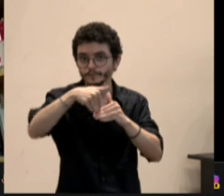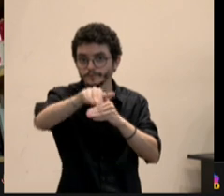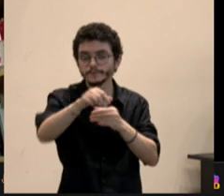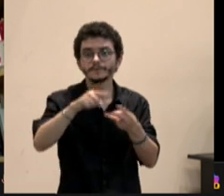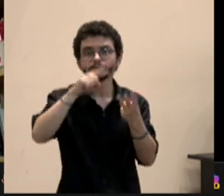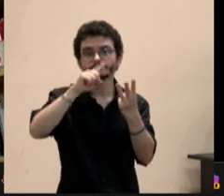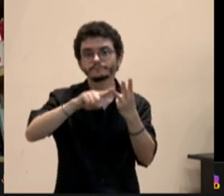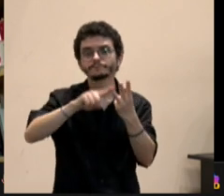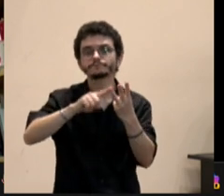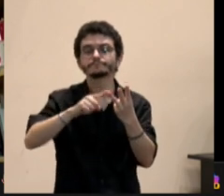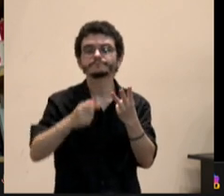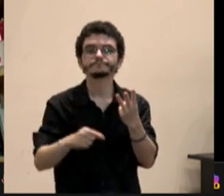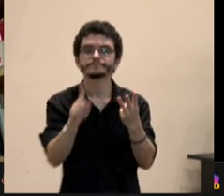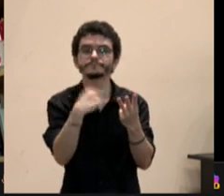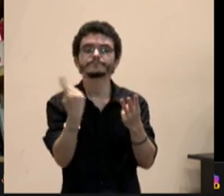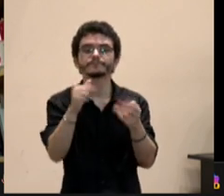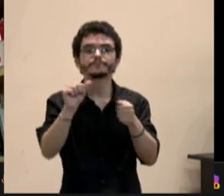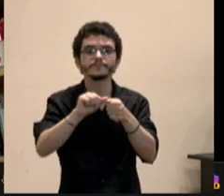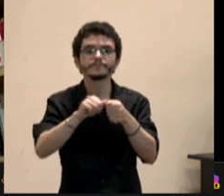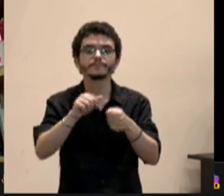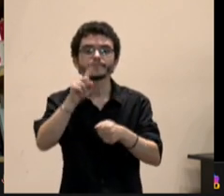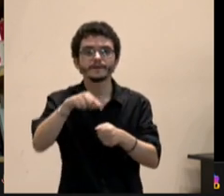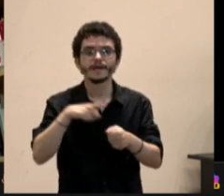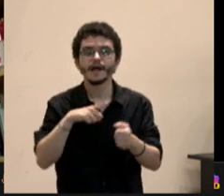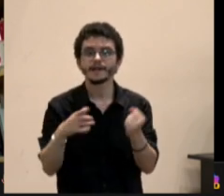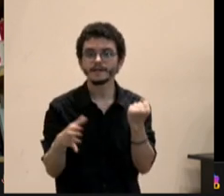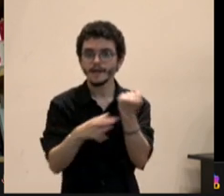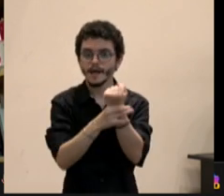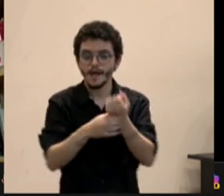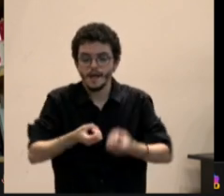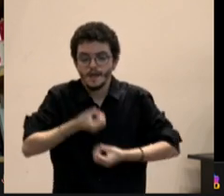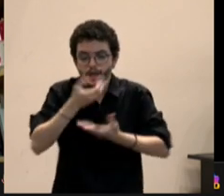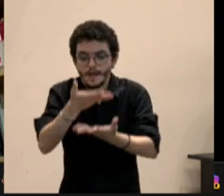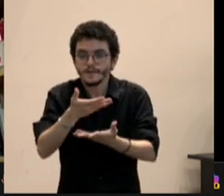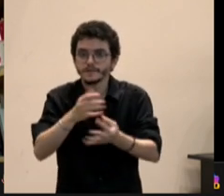terceira proposição que fizemos foi de garantir as condições